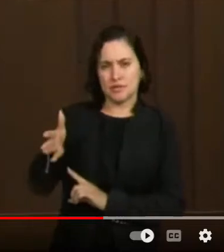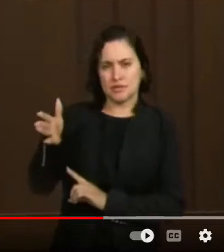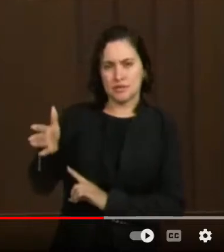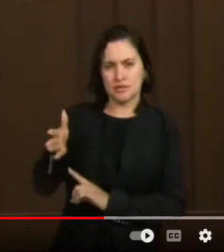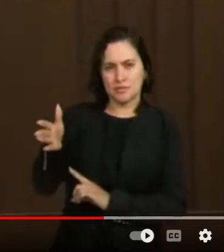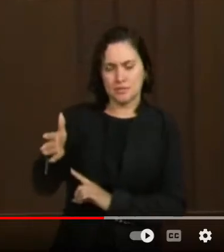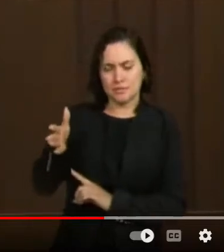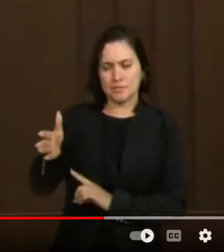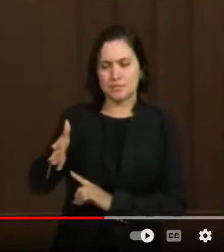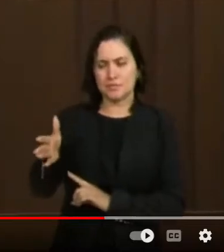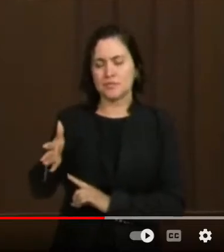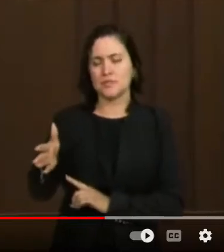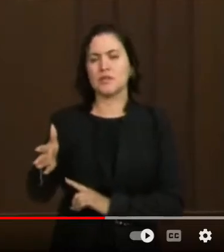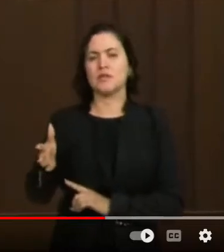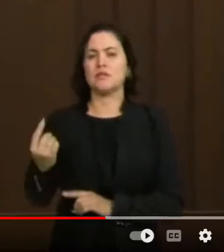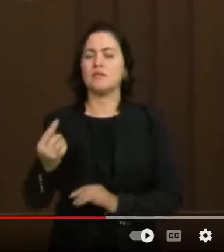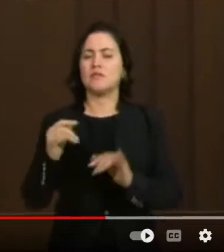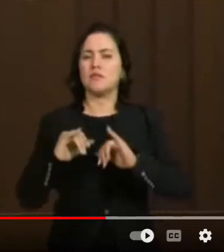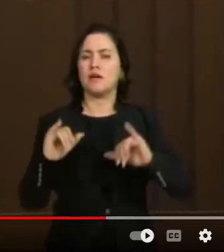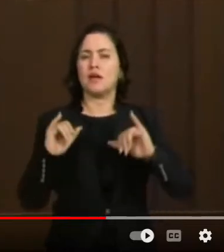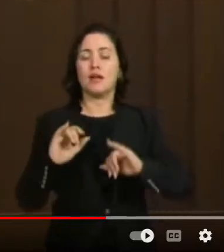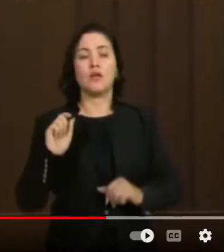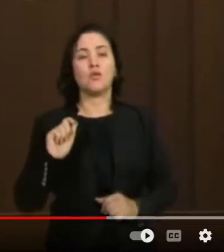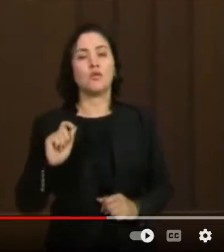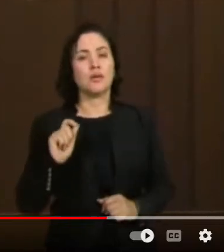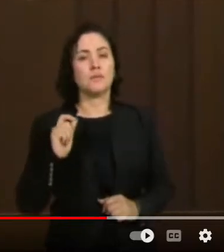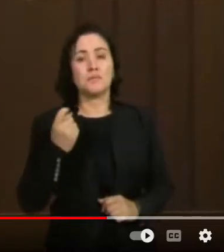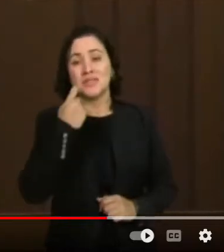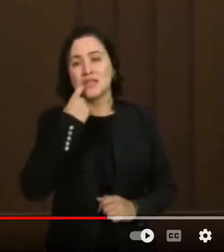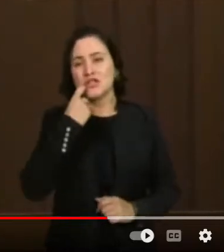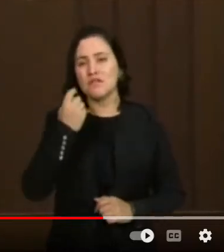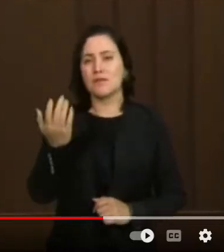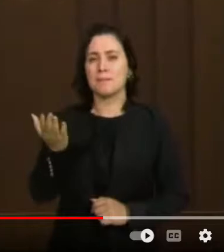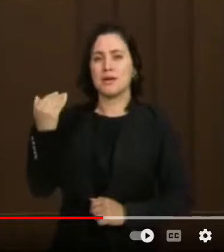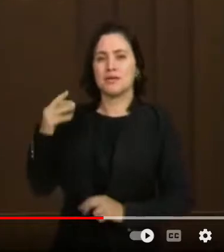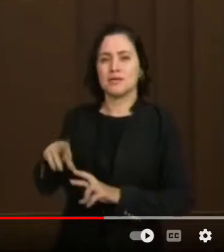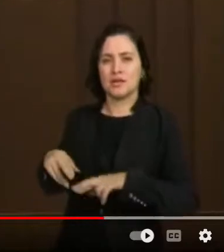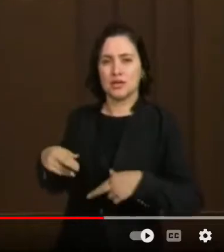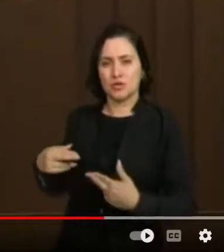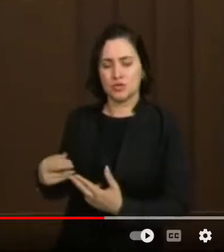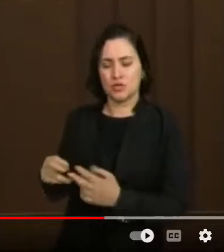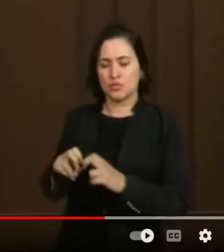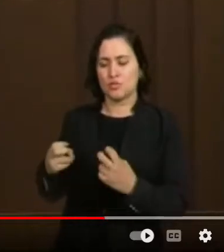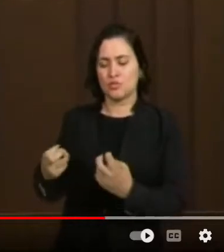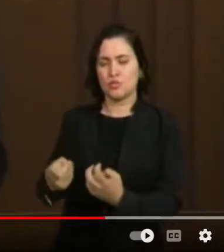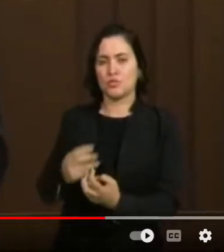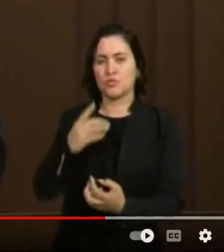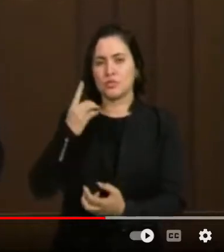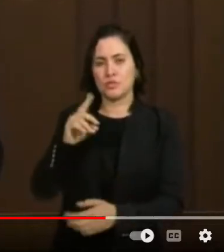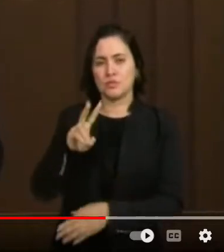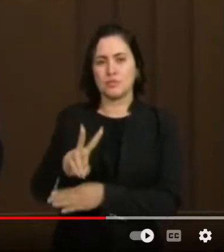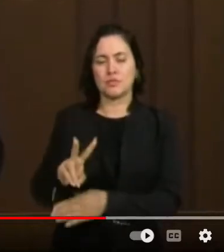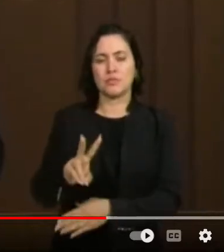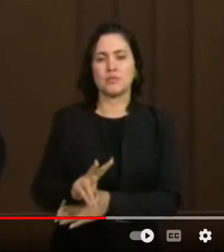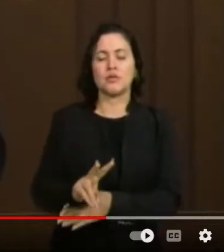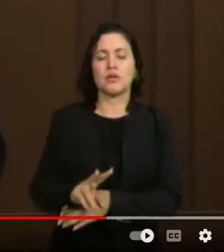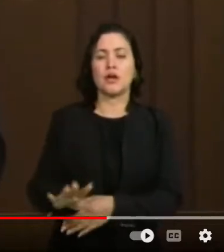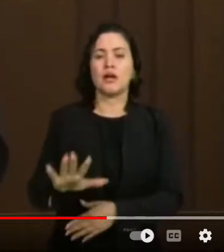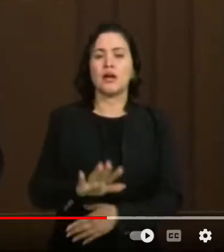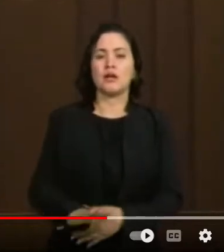última sexta-feira da Frente Parlamentar de Defesa da Baixada com o presidente da Codevasp.